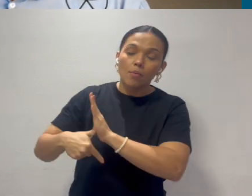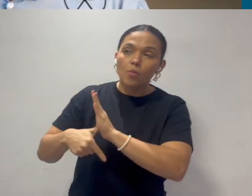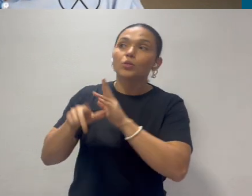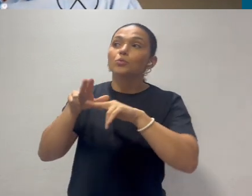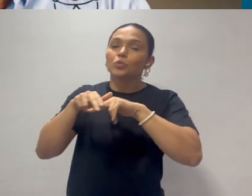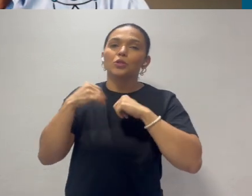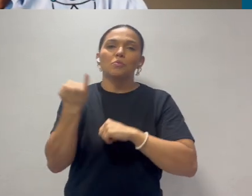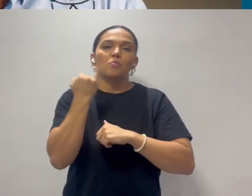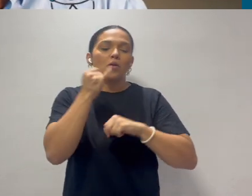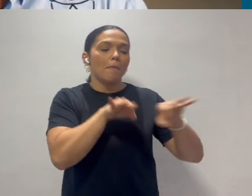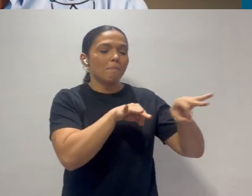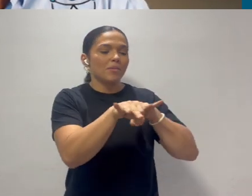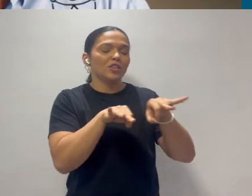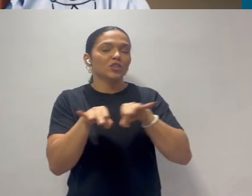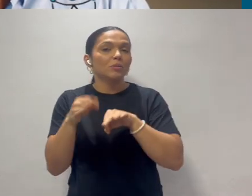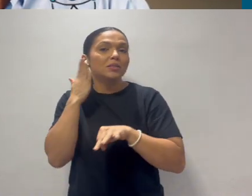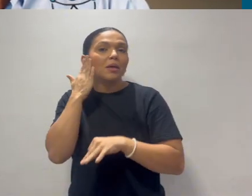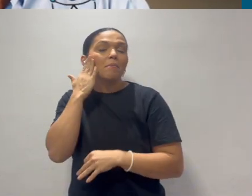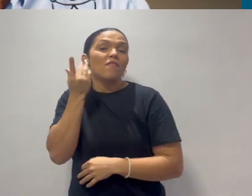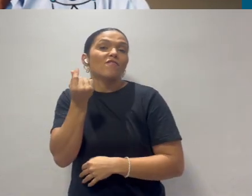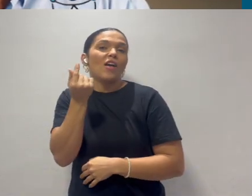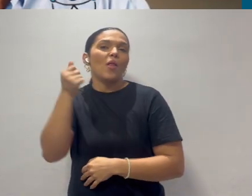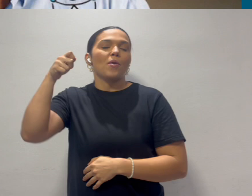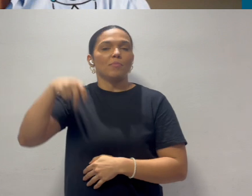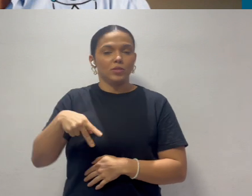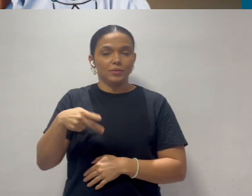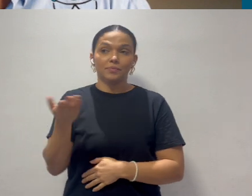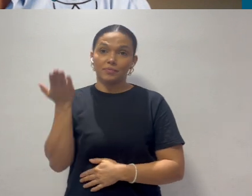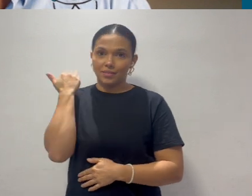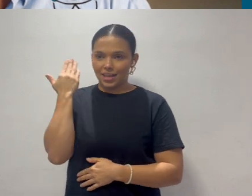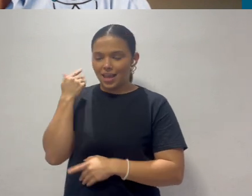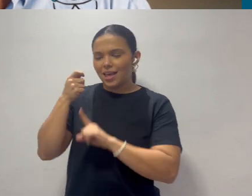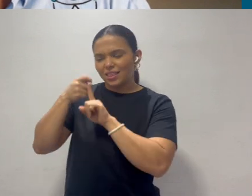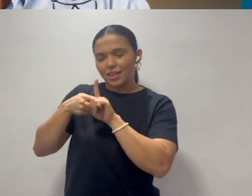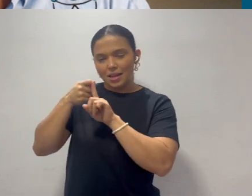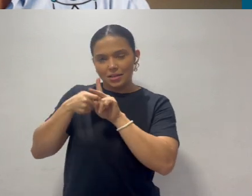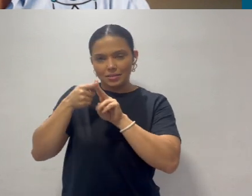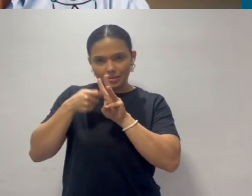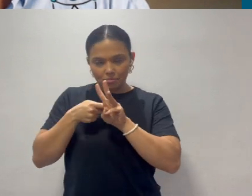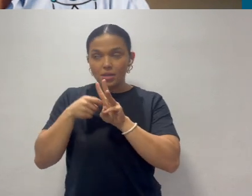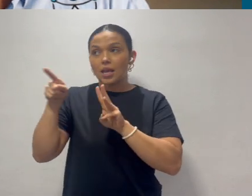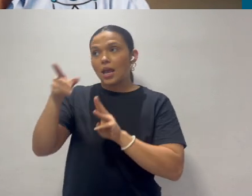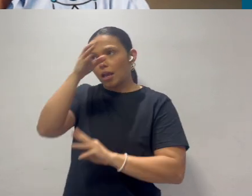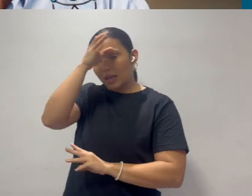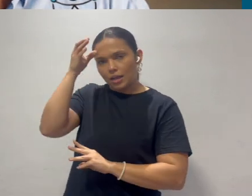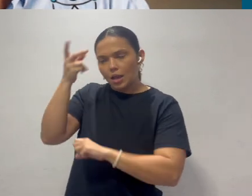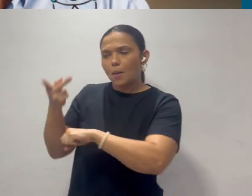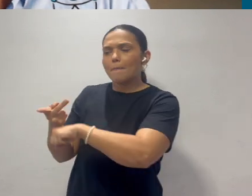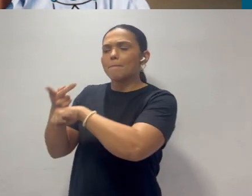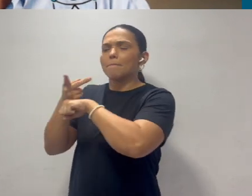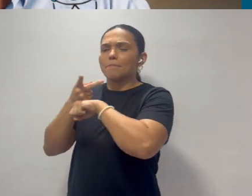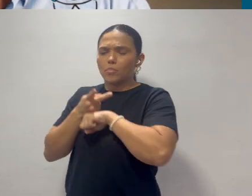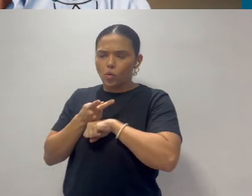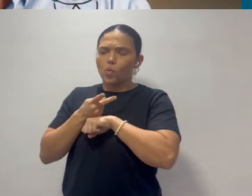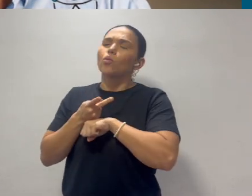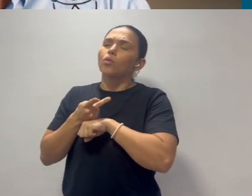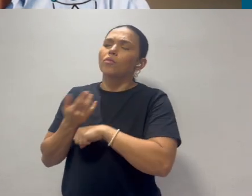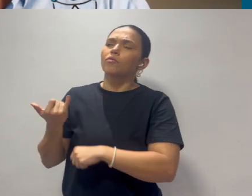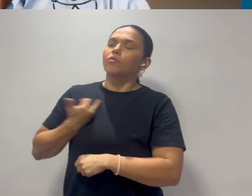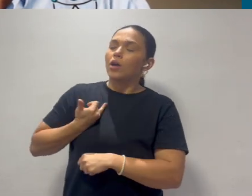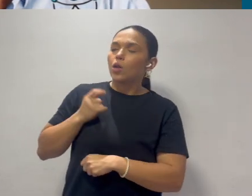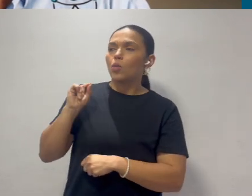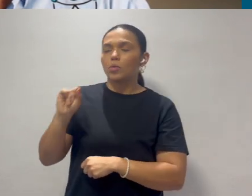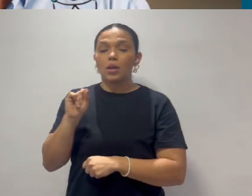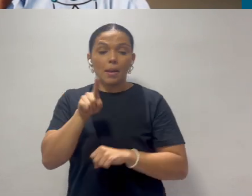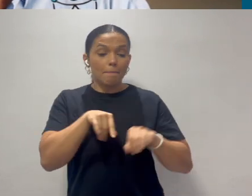há pouco, aproximadamente uns 3 meses atrás, uma cliente me procurou e aí me contratou para fazer o planejamento. Esse planejamento, ela